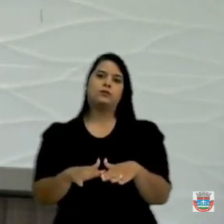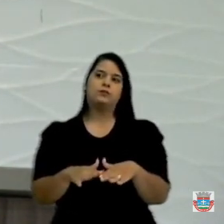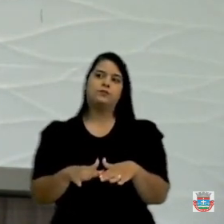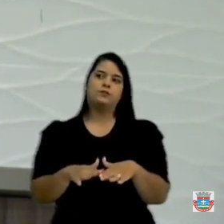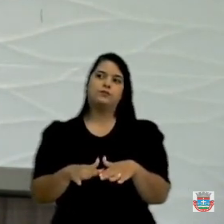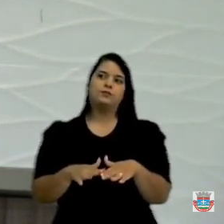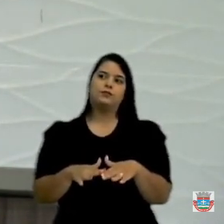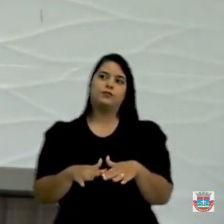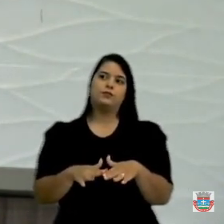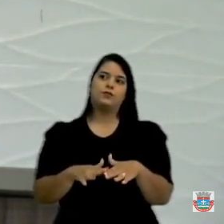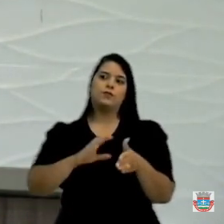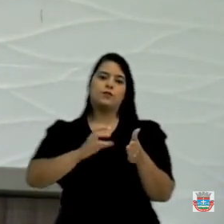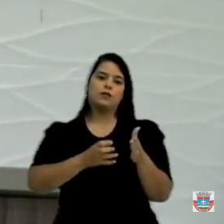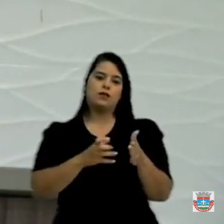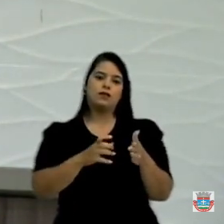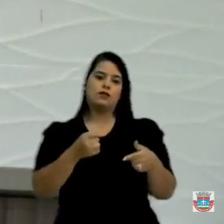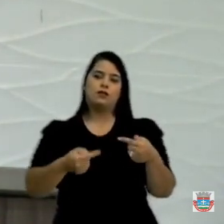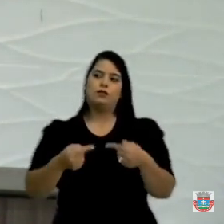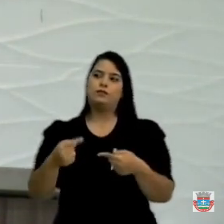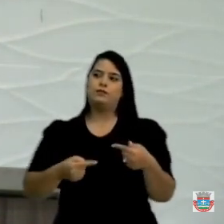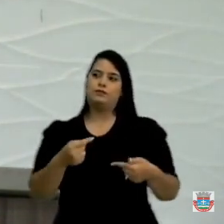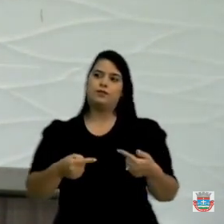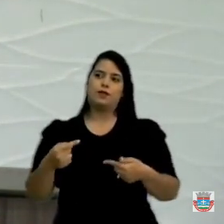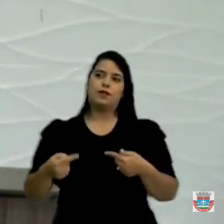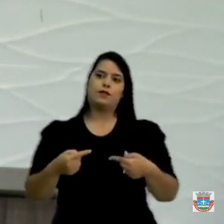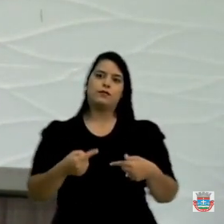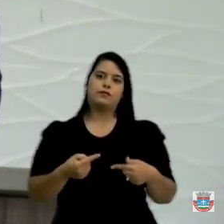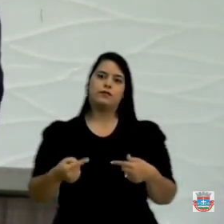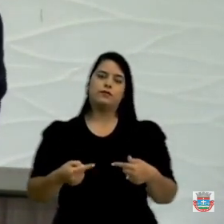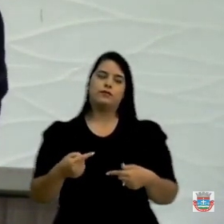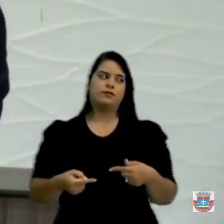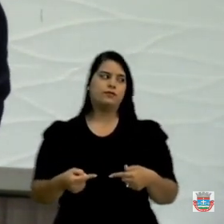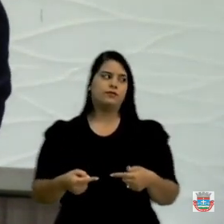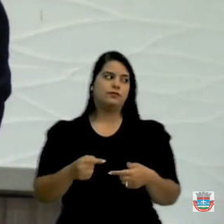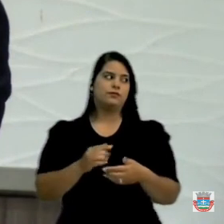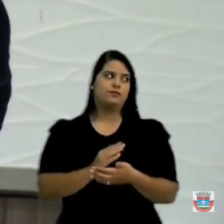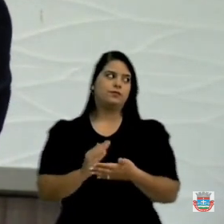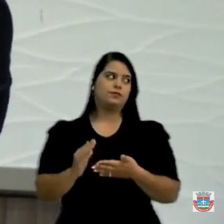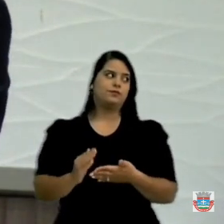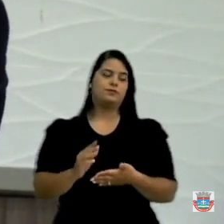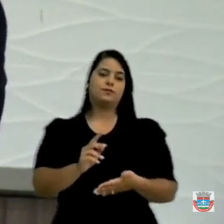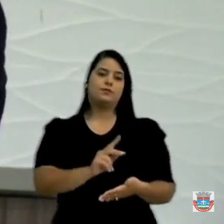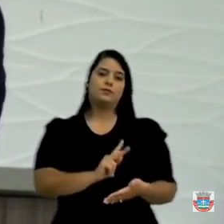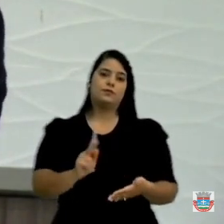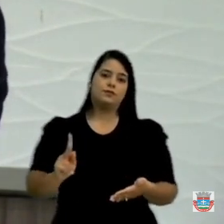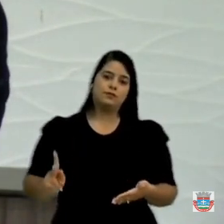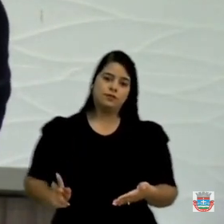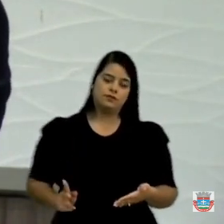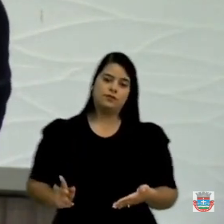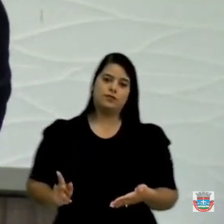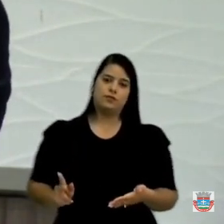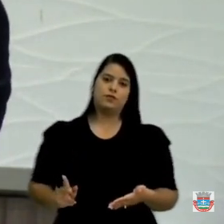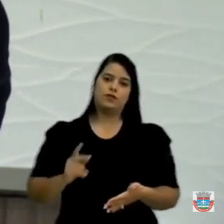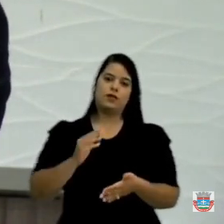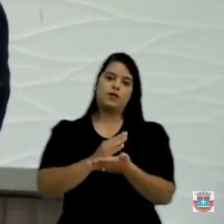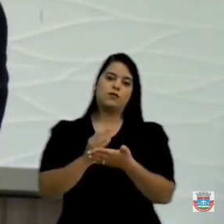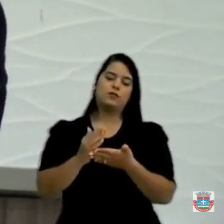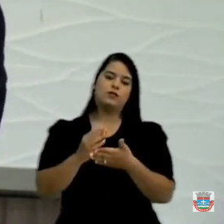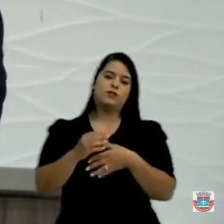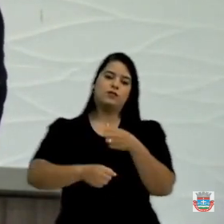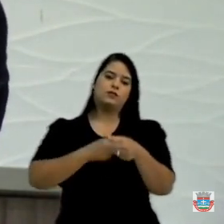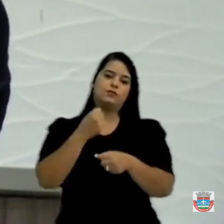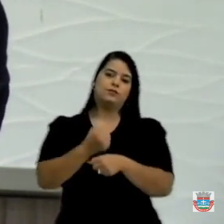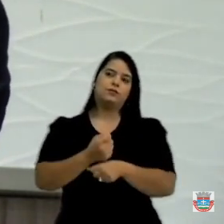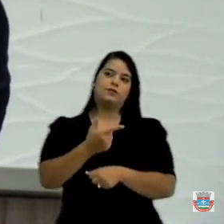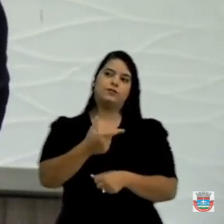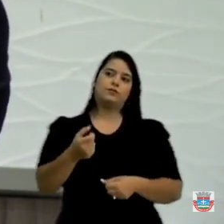pleito para trazer a cirurgia para São Bento. E se começar, presidente, colega Cício, vamos começar 2024 com o pé